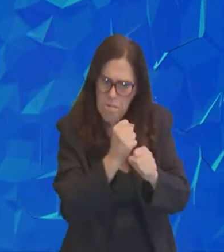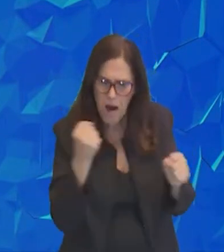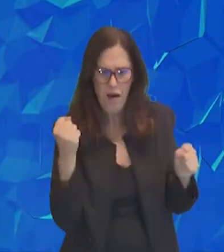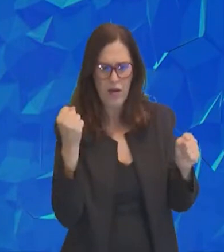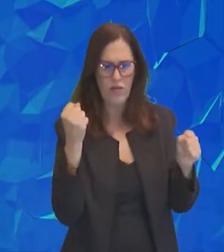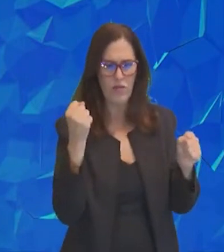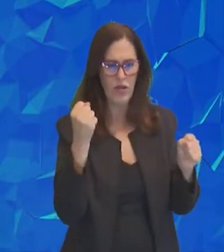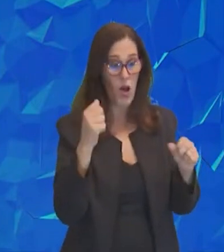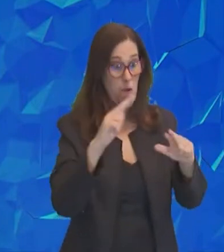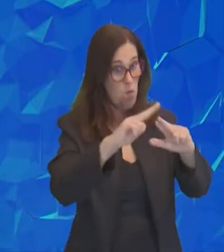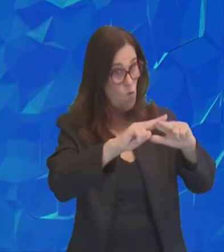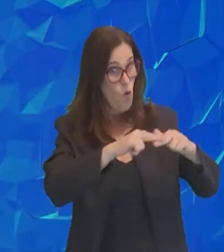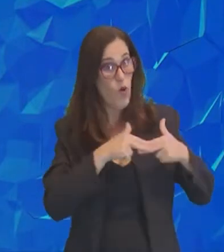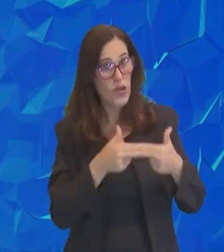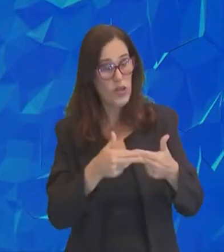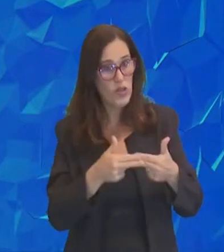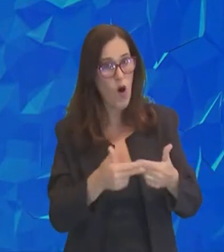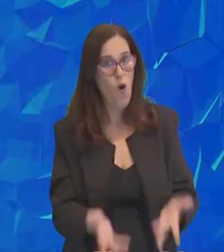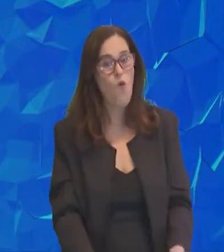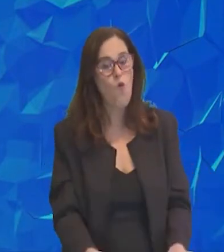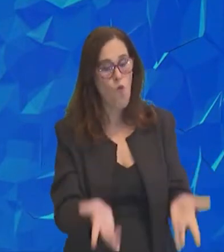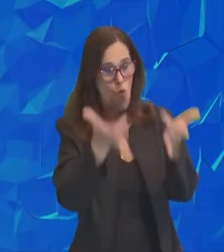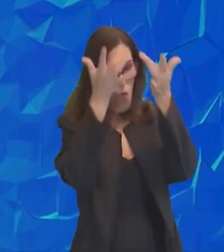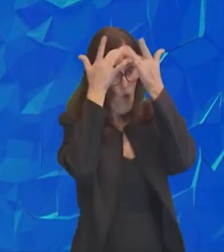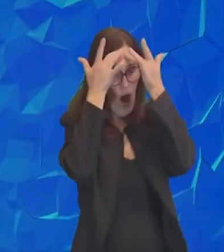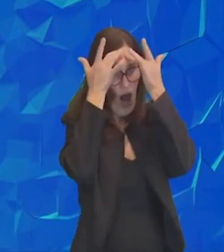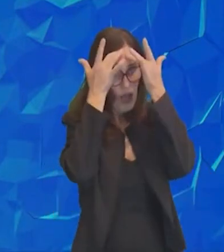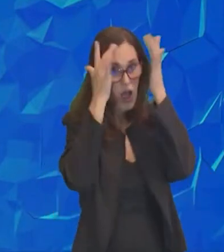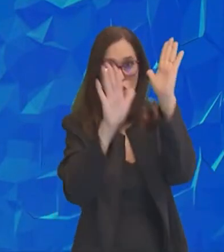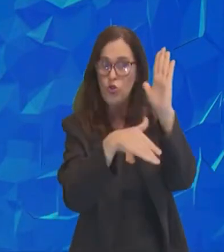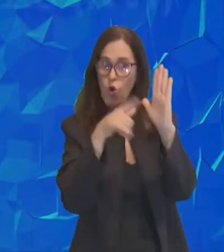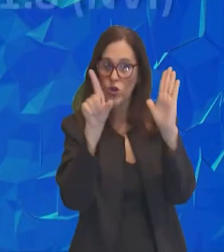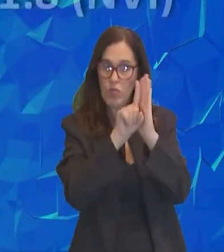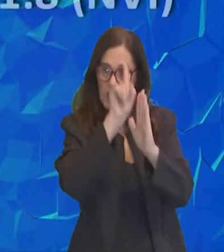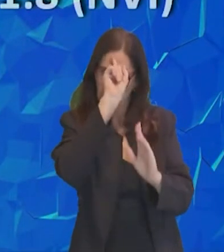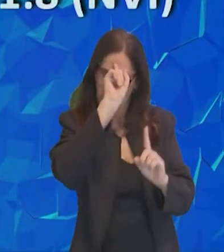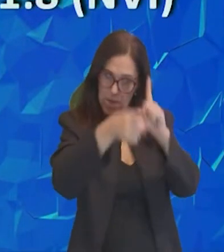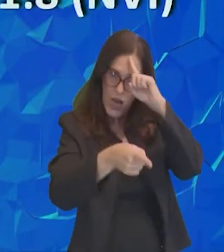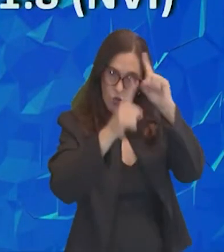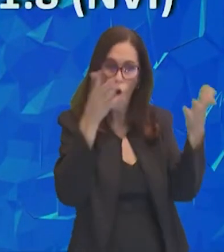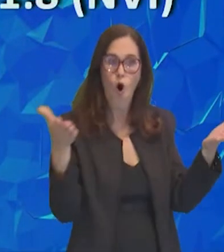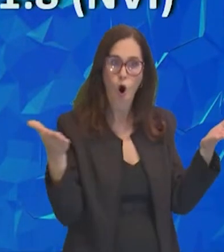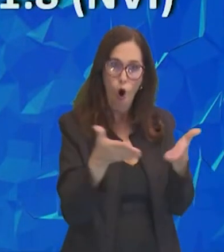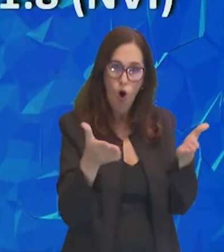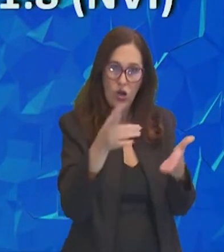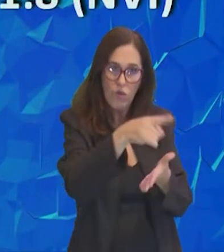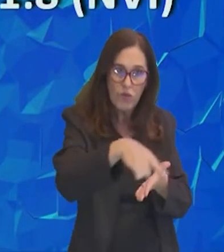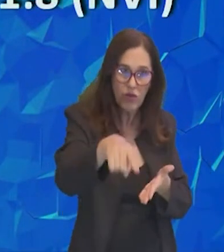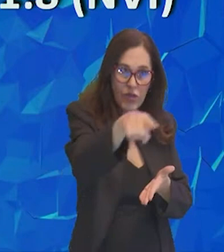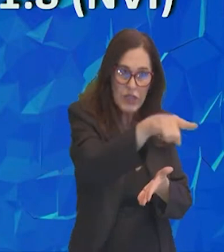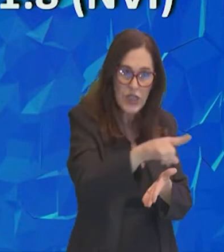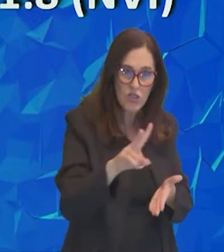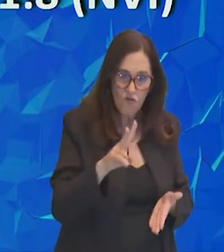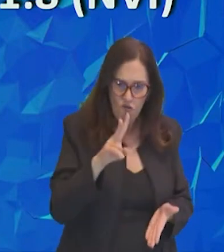fez. Portanto, guardem todos os mandamentos que hoje lhes ordeno, para que vocês sejam